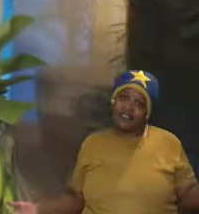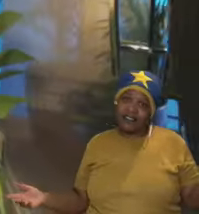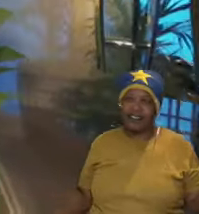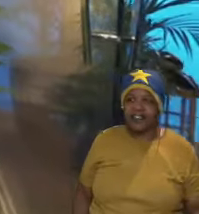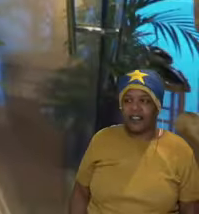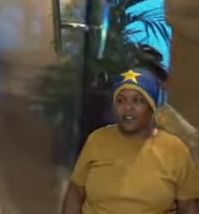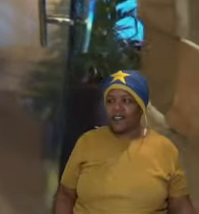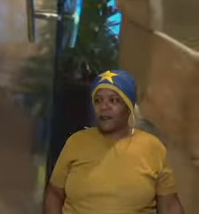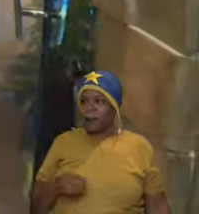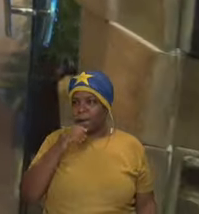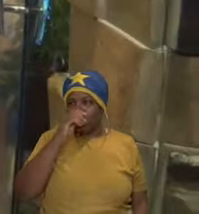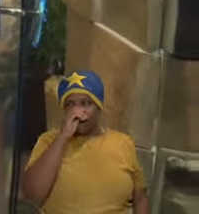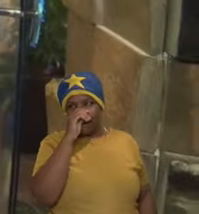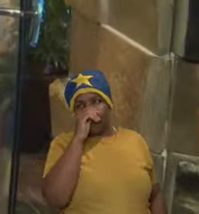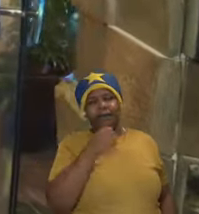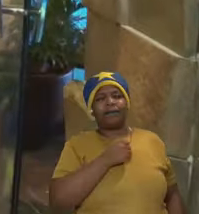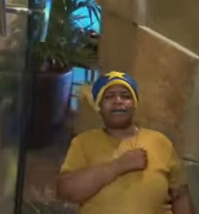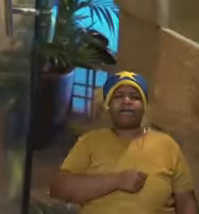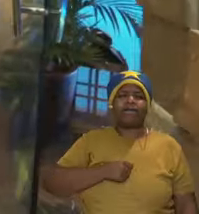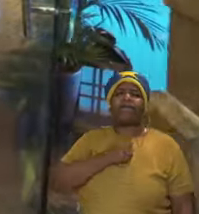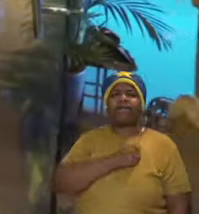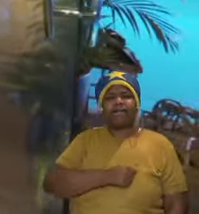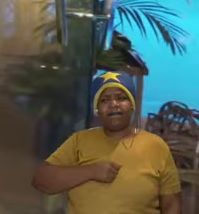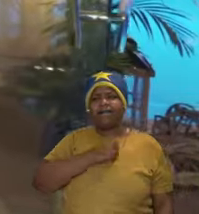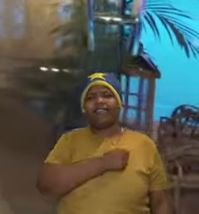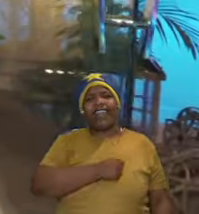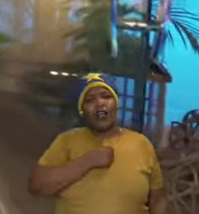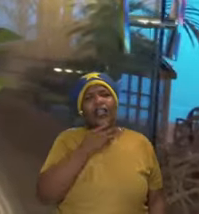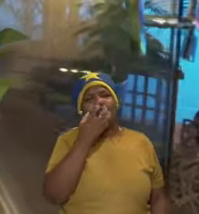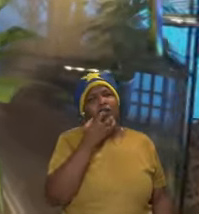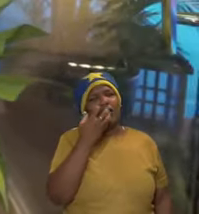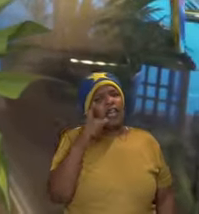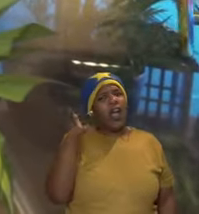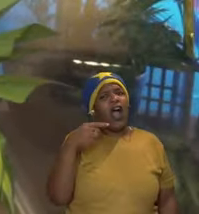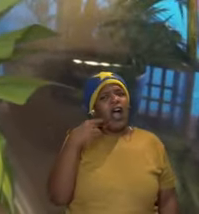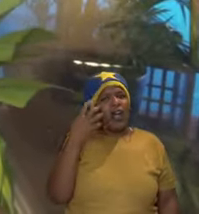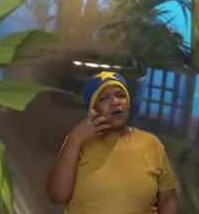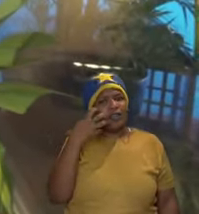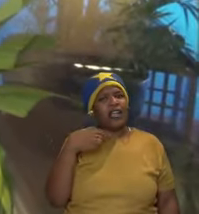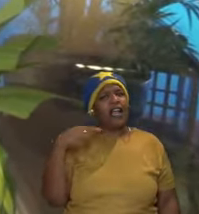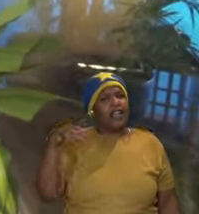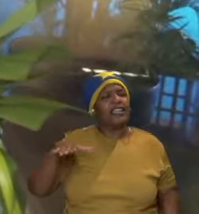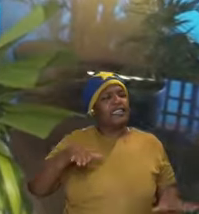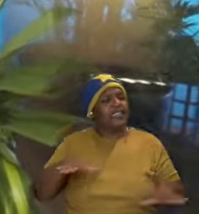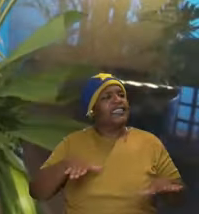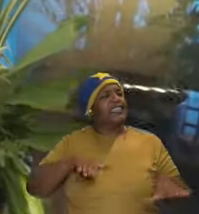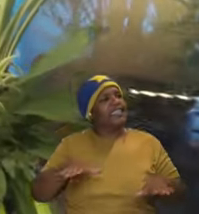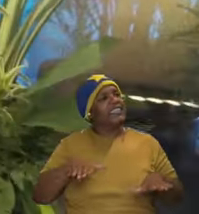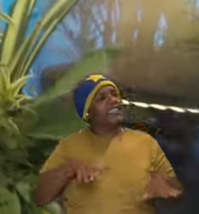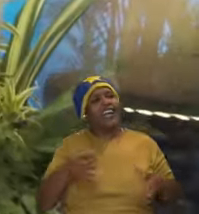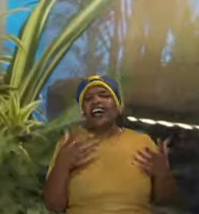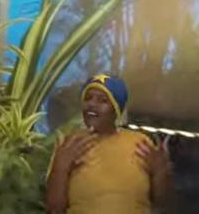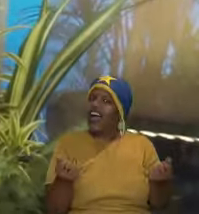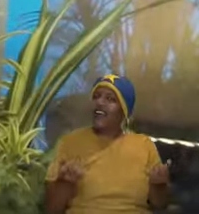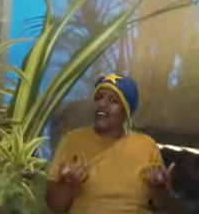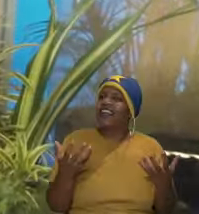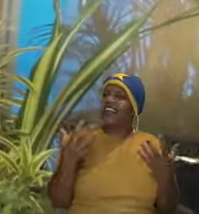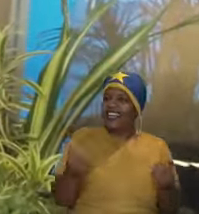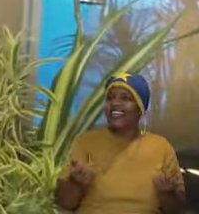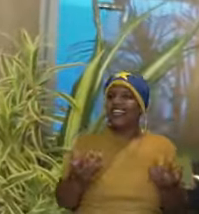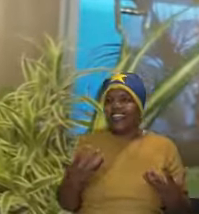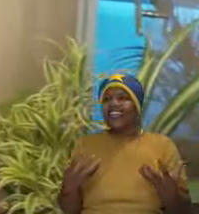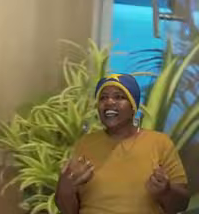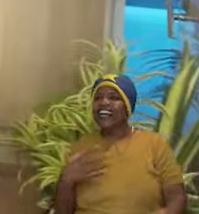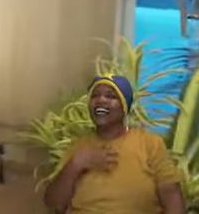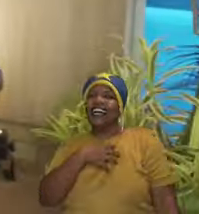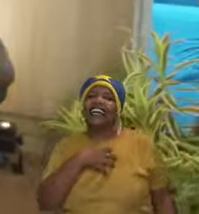irmão. Ah, que saudade dessa batidinha, Lerin. Solta aí, solta aí, velho. Ó, se liga. Solta aí, mano. Bora. E aí? Vamos agora